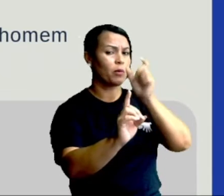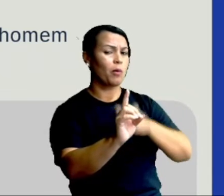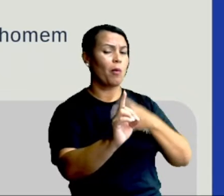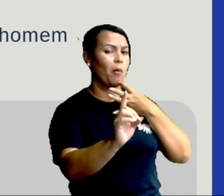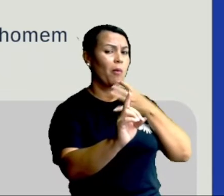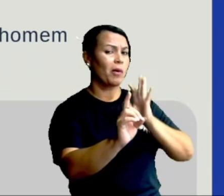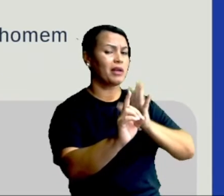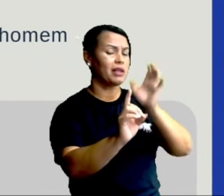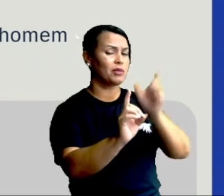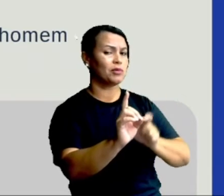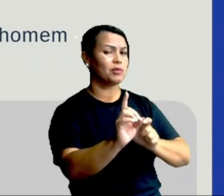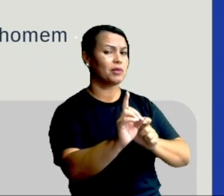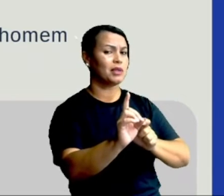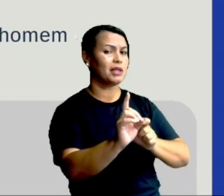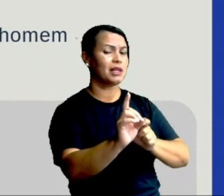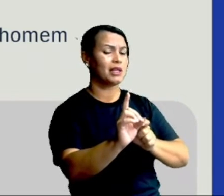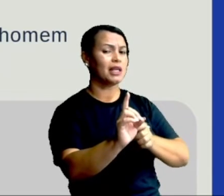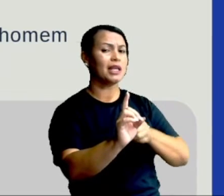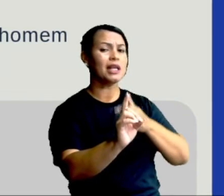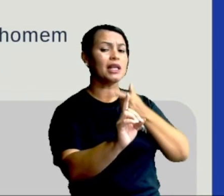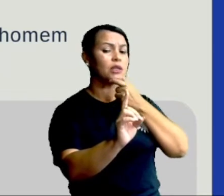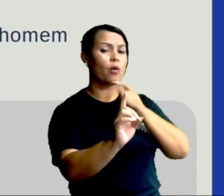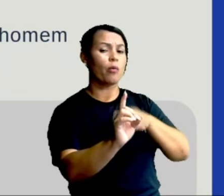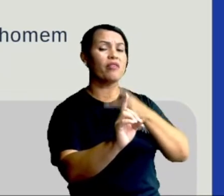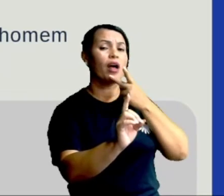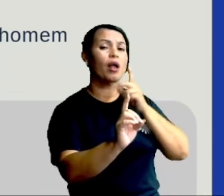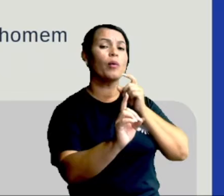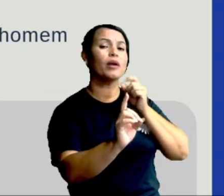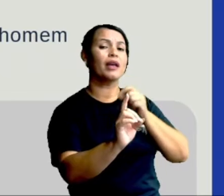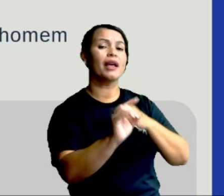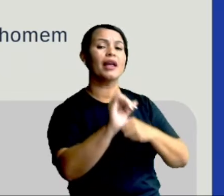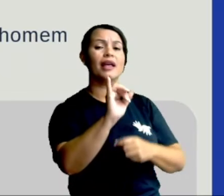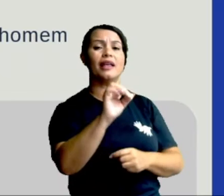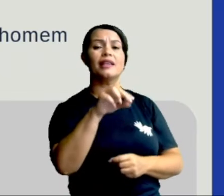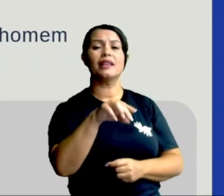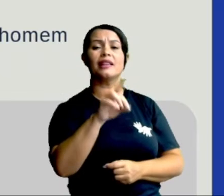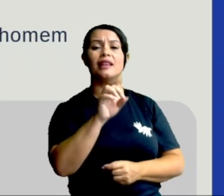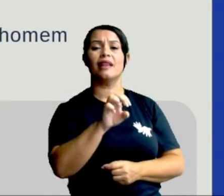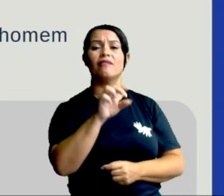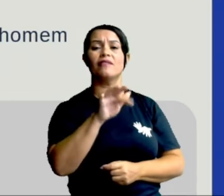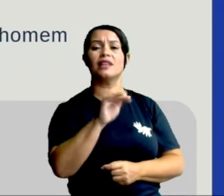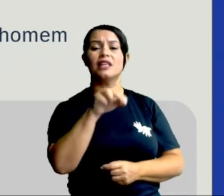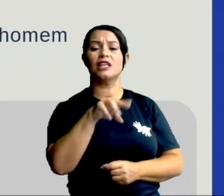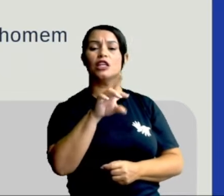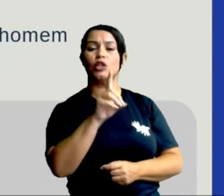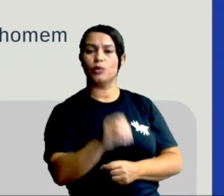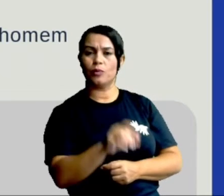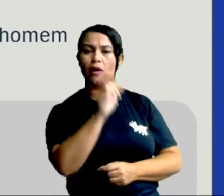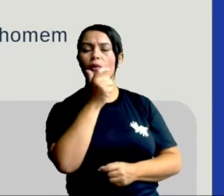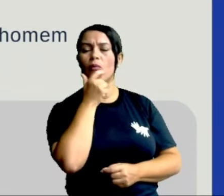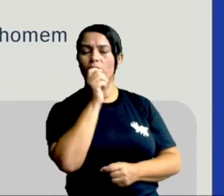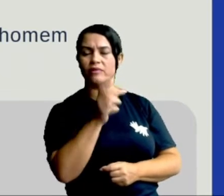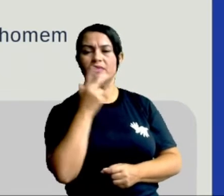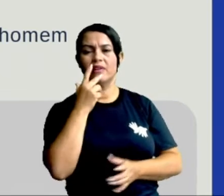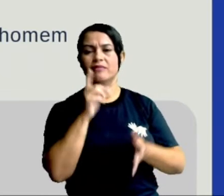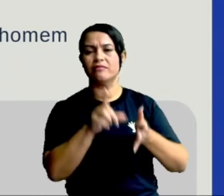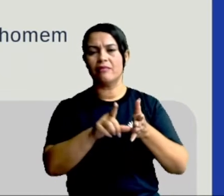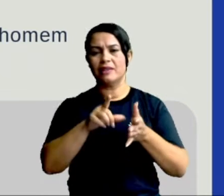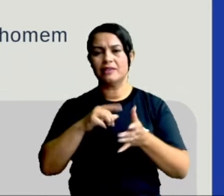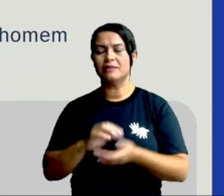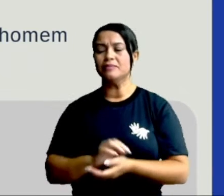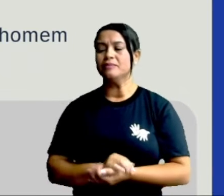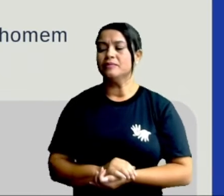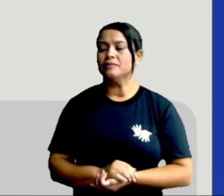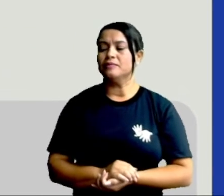eu já estou especificando, e aí esse artigo definido, ele está fazendo referência a um elemento que eu citei anteriormente,